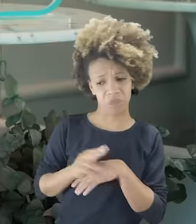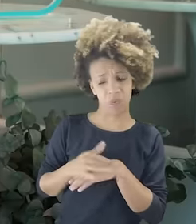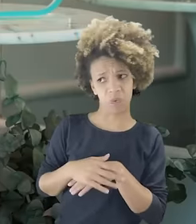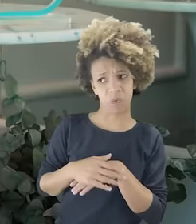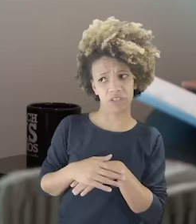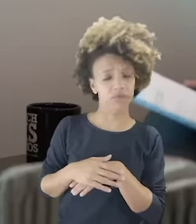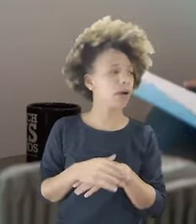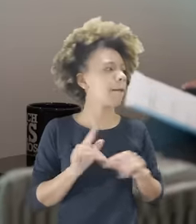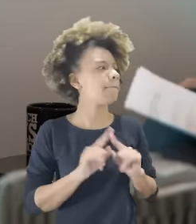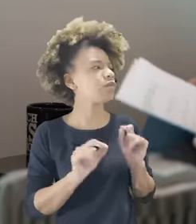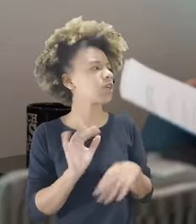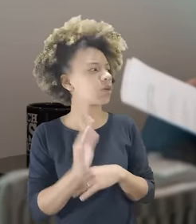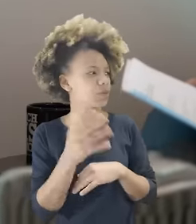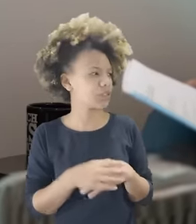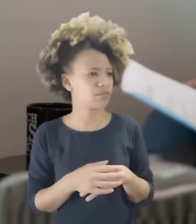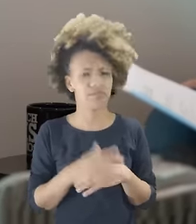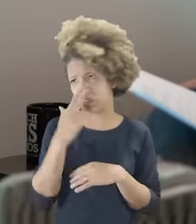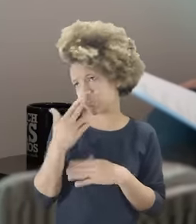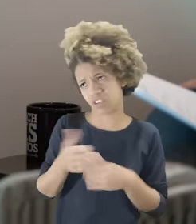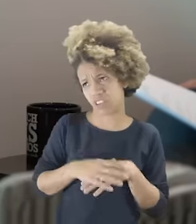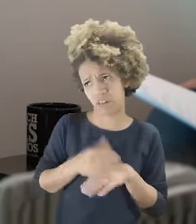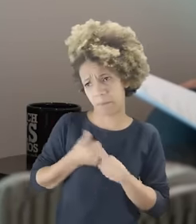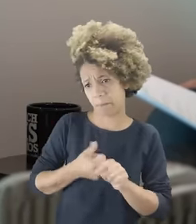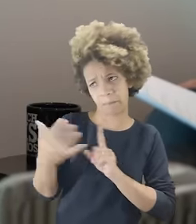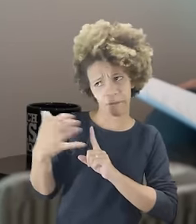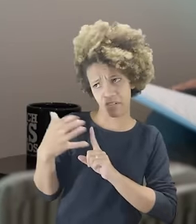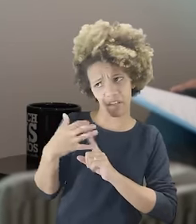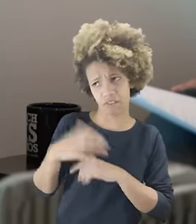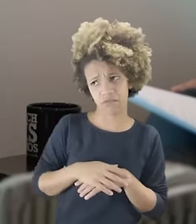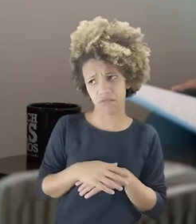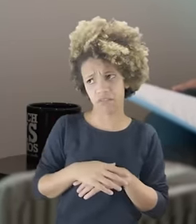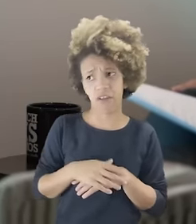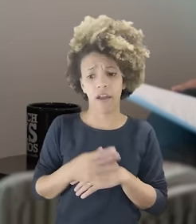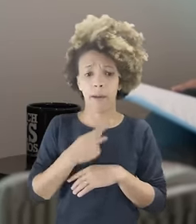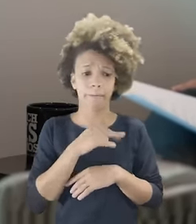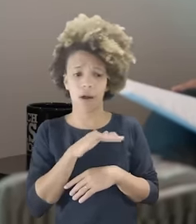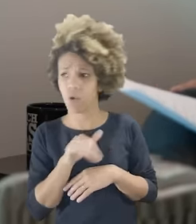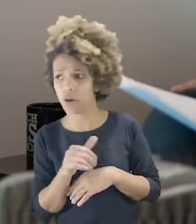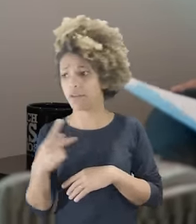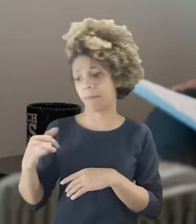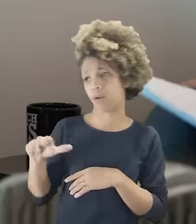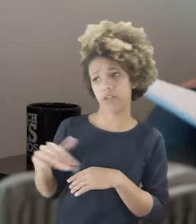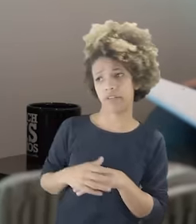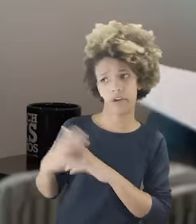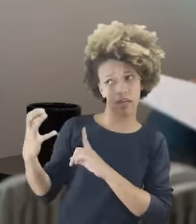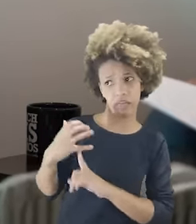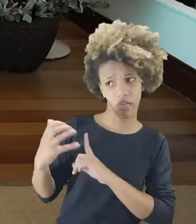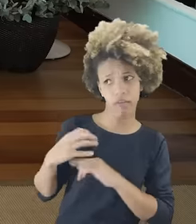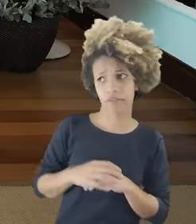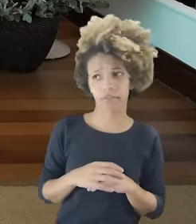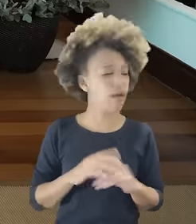que que aconteceu você alisamento Ah eu acho que primeiro que ela me persegue Sim eu sou a Paola ela é a Paulina Ela vivia atrás de mim